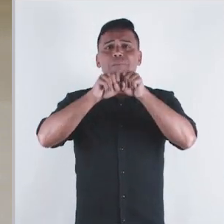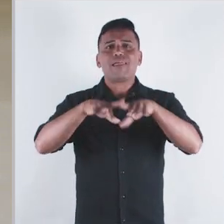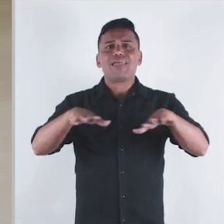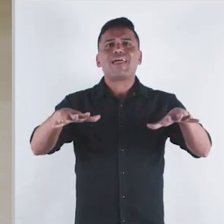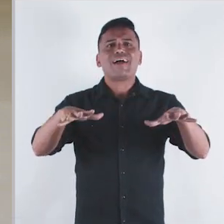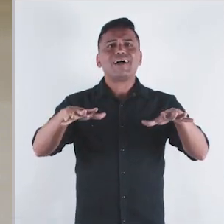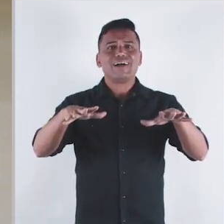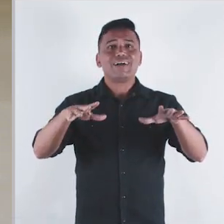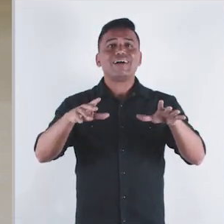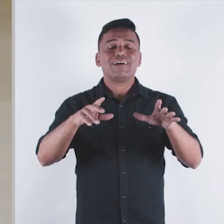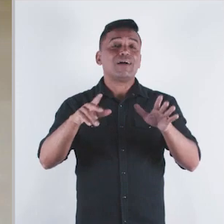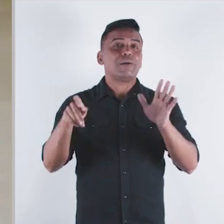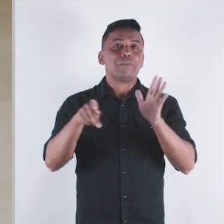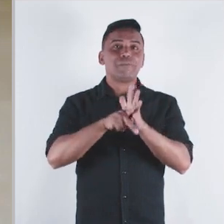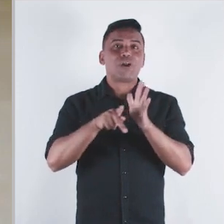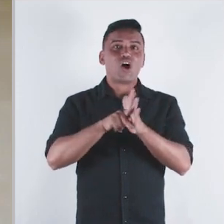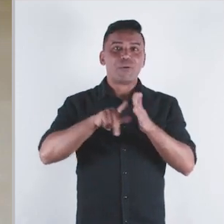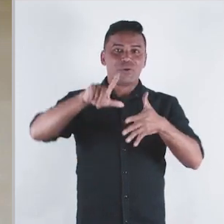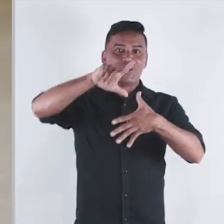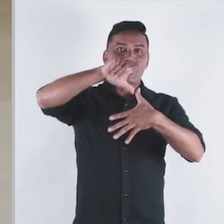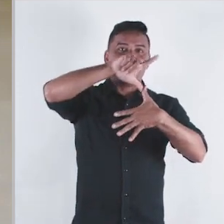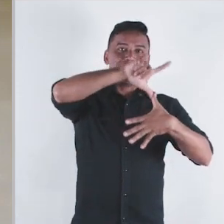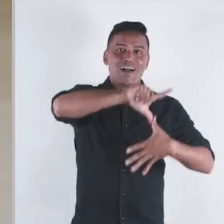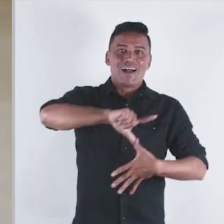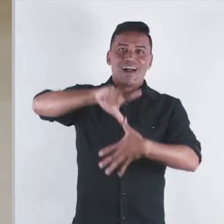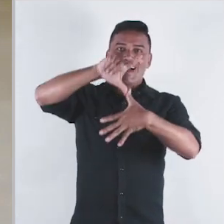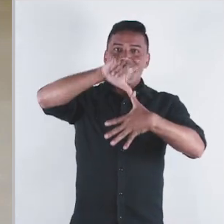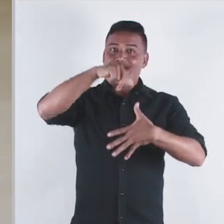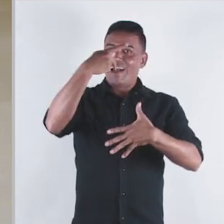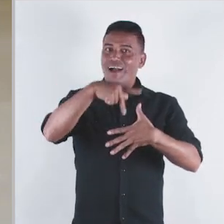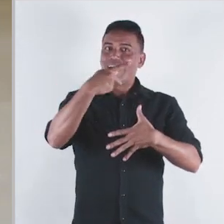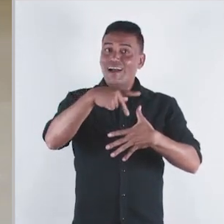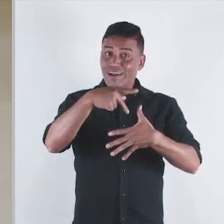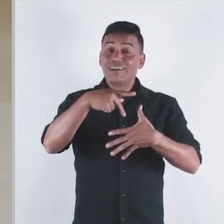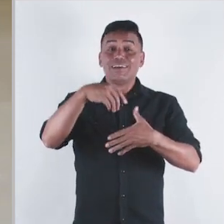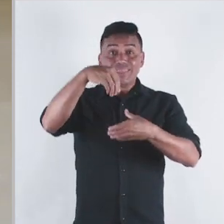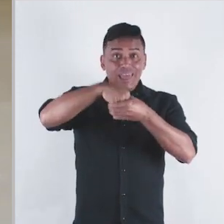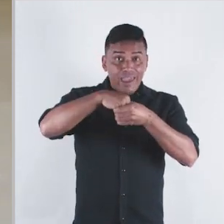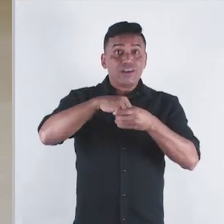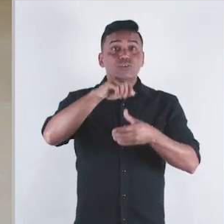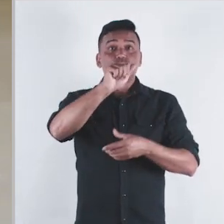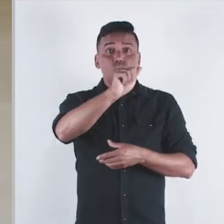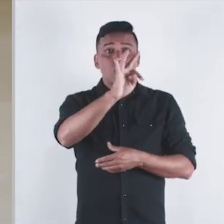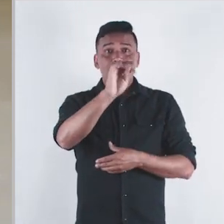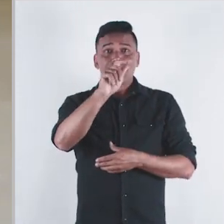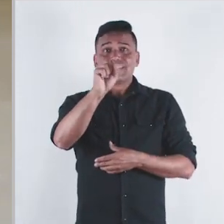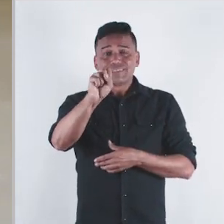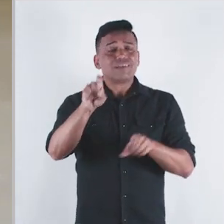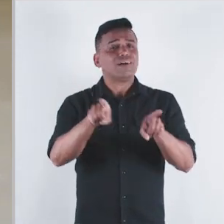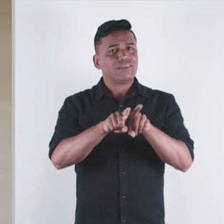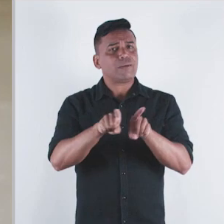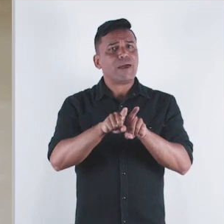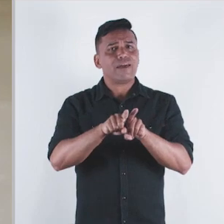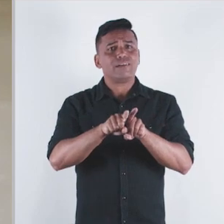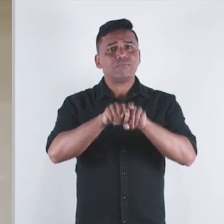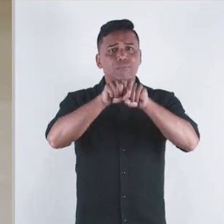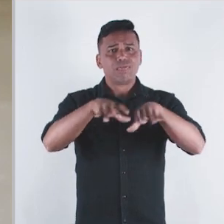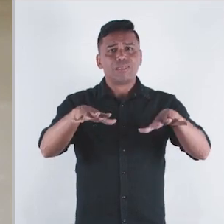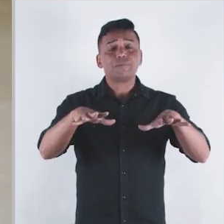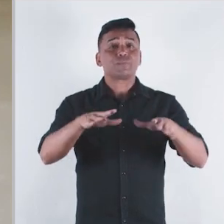digital latino-americana, né? Da qual o Atlas também faz parte, né? E nós, dando uma breve